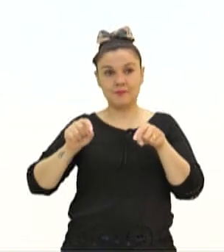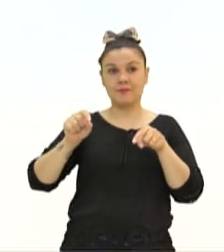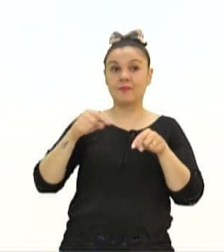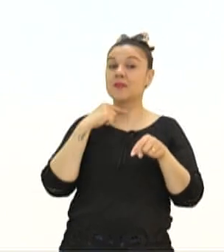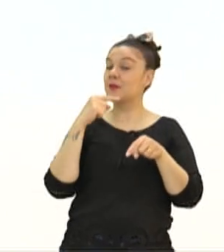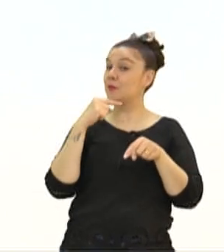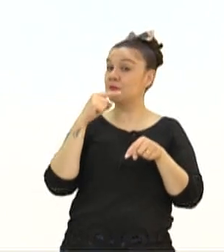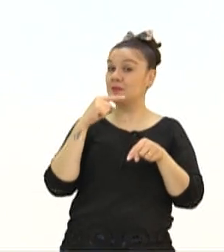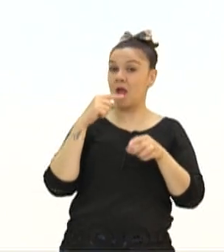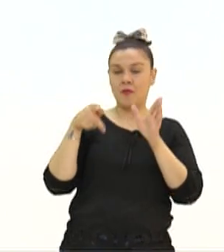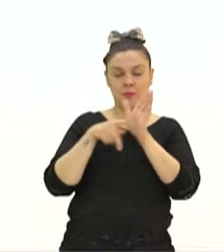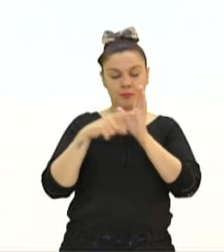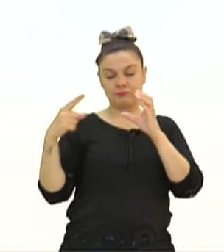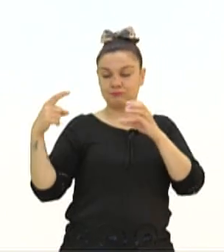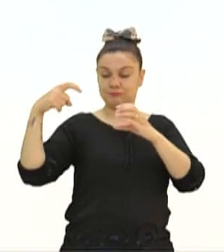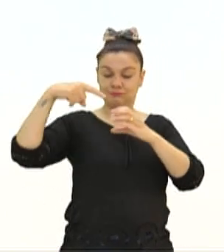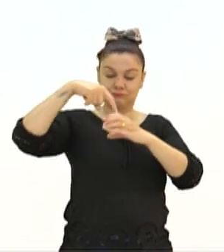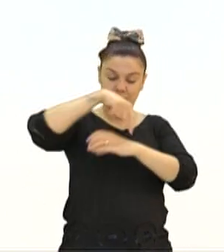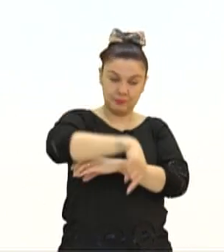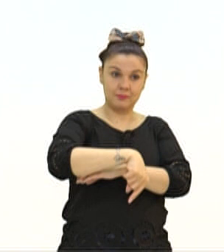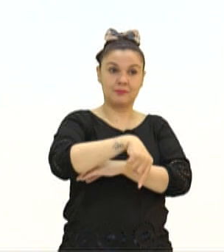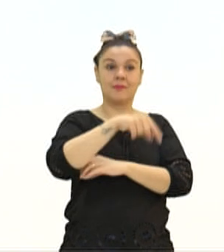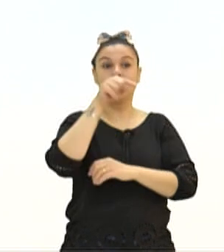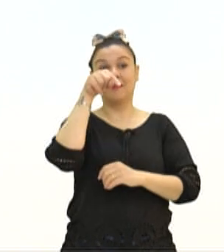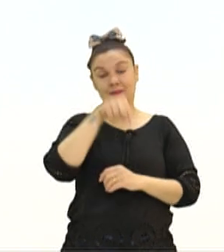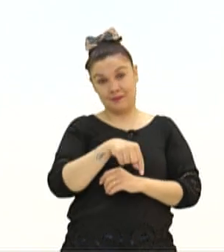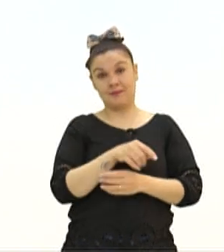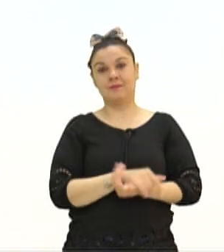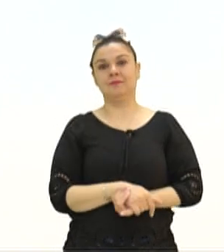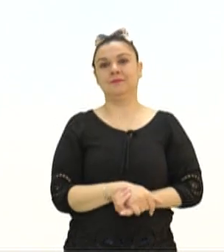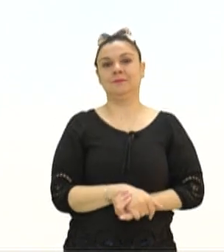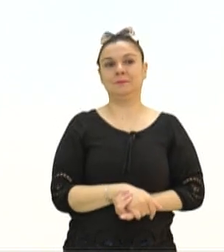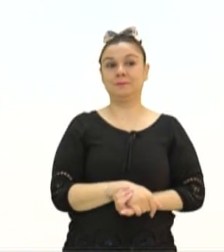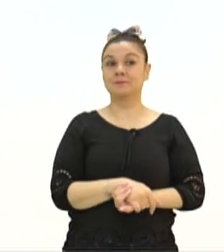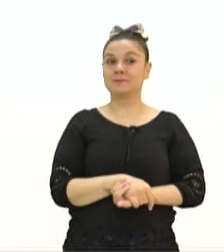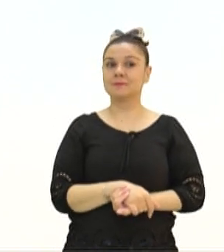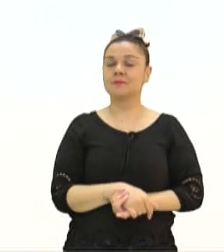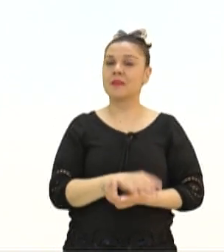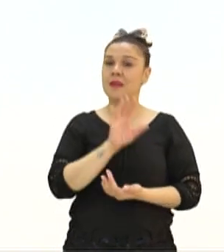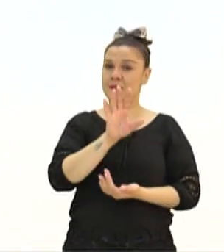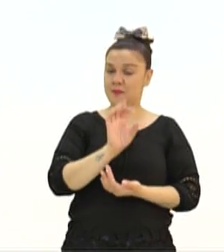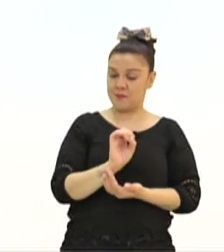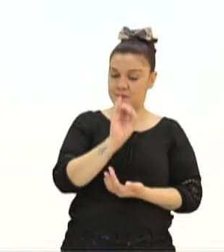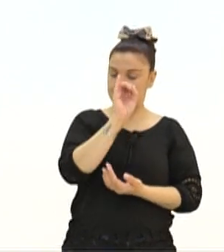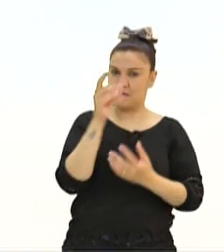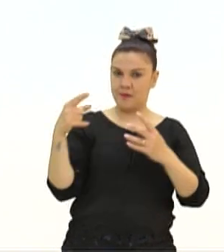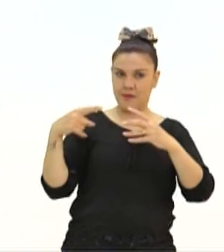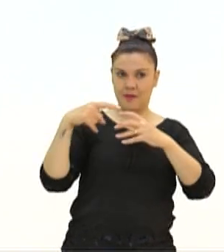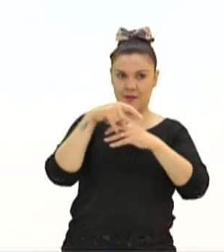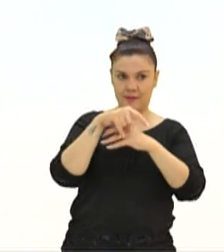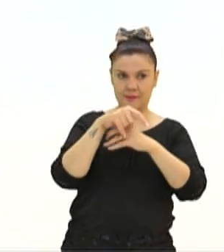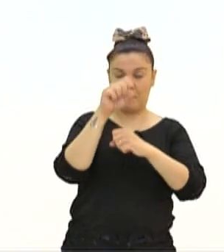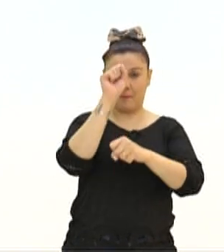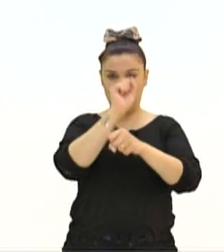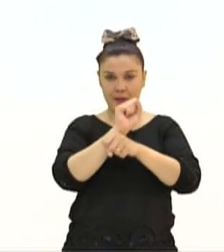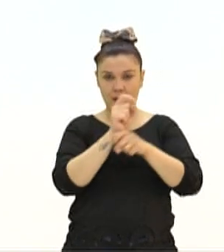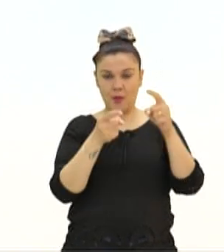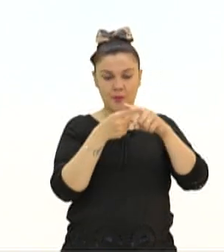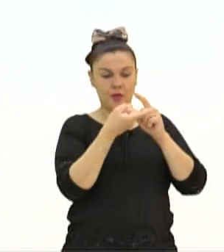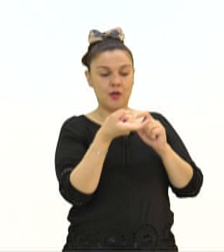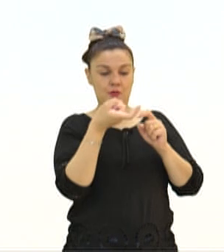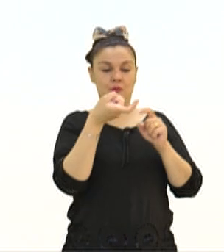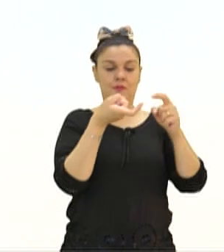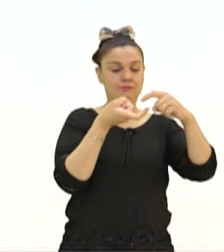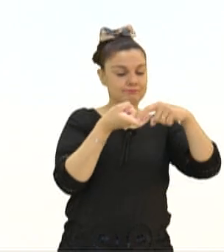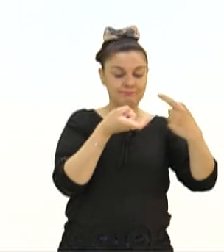não deixava que os micro-organismos chegassem até o líquido que estava ali dentro. Se eles entrassem, eles iam parar aqui nessa primeira